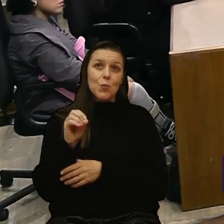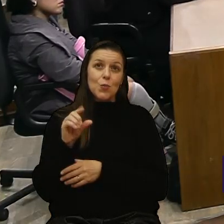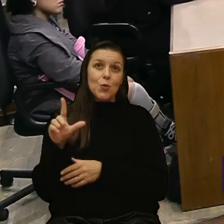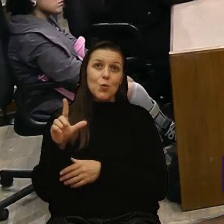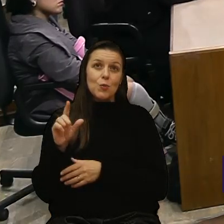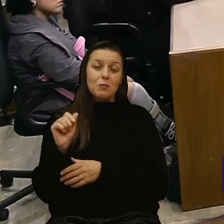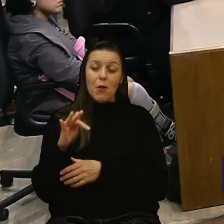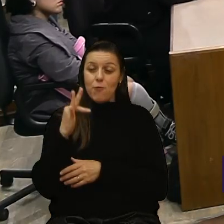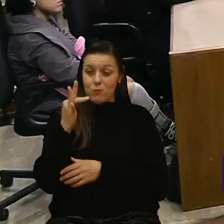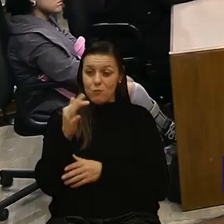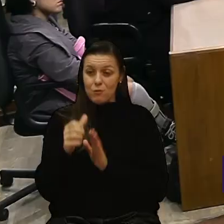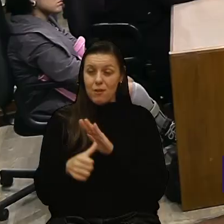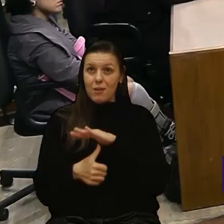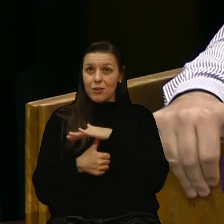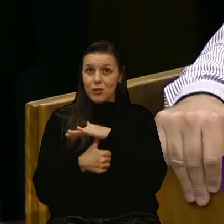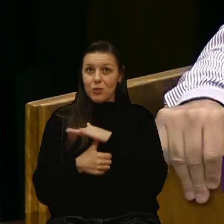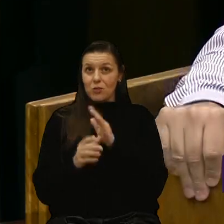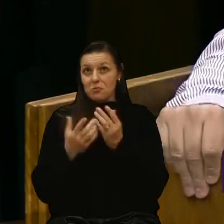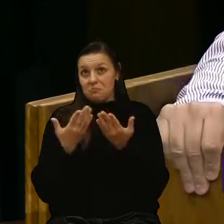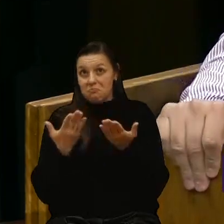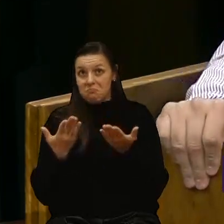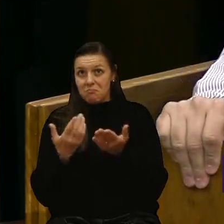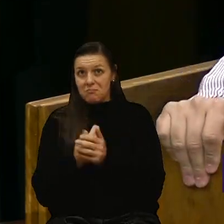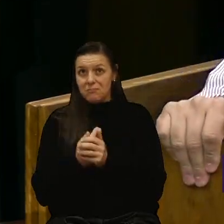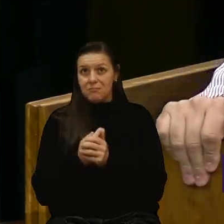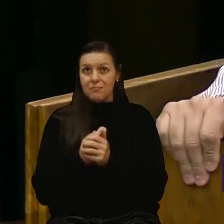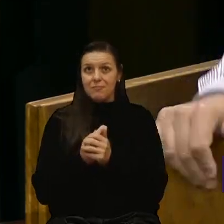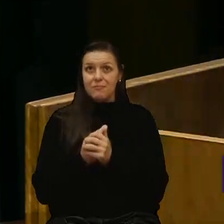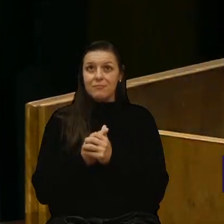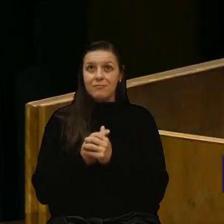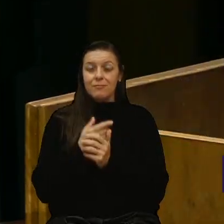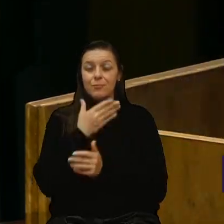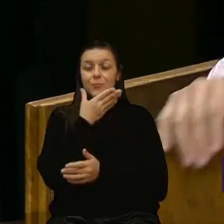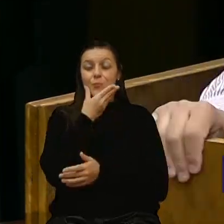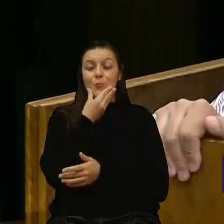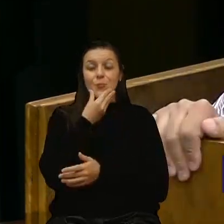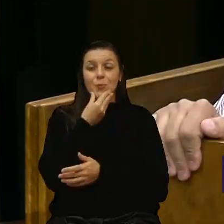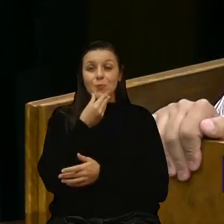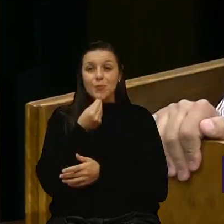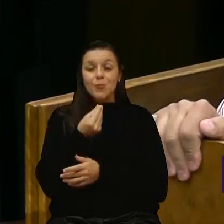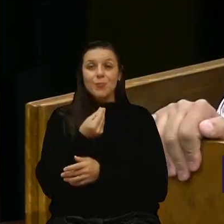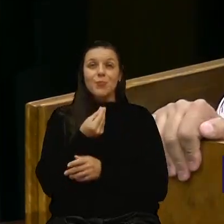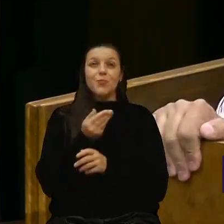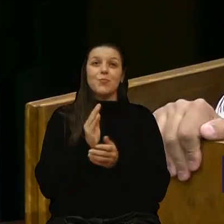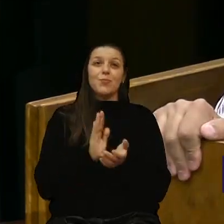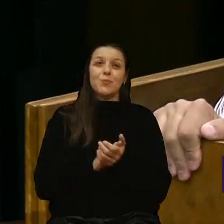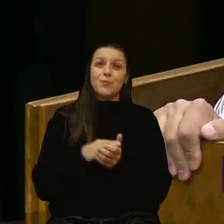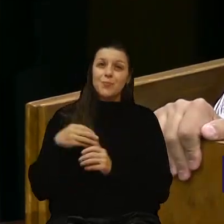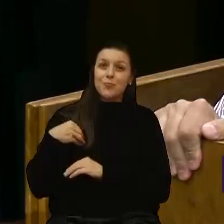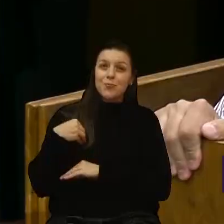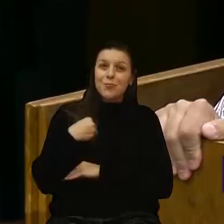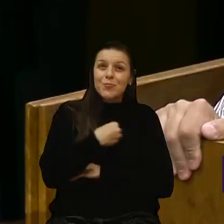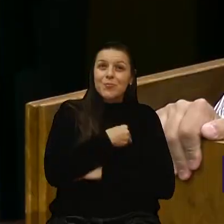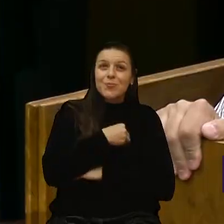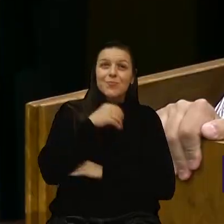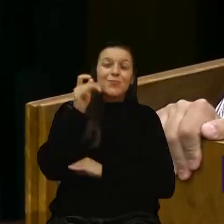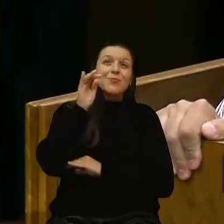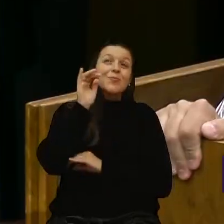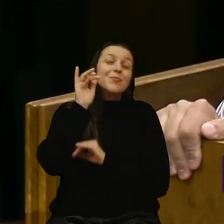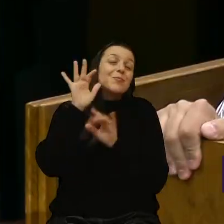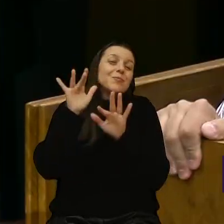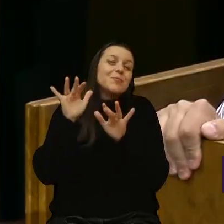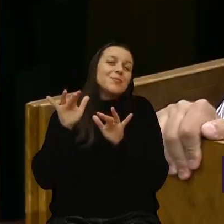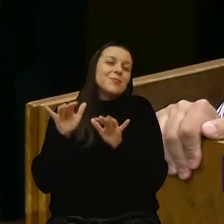reitor da Universidade de Caxias, o senhor que é um homem, um médico brilhante, na certeza que a